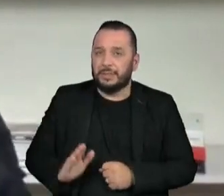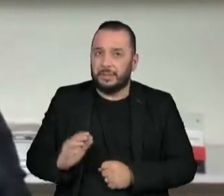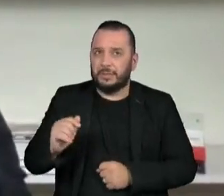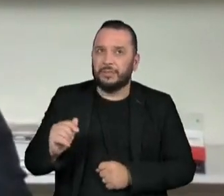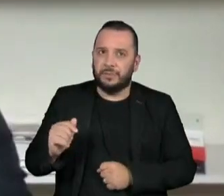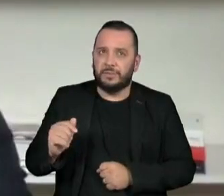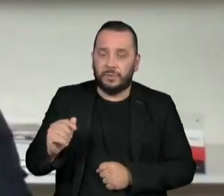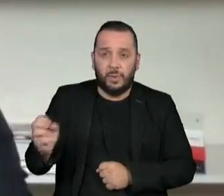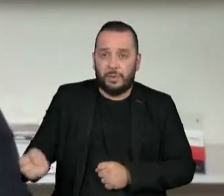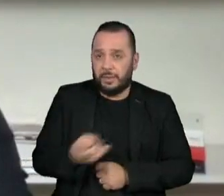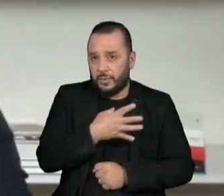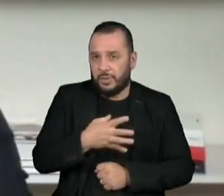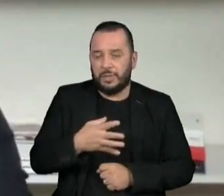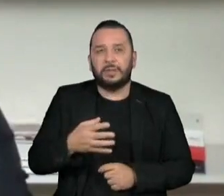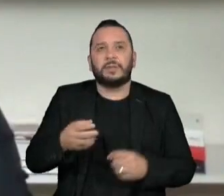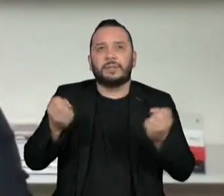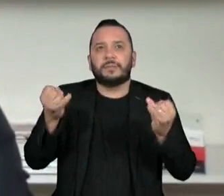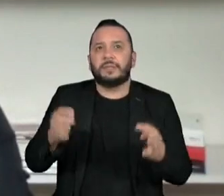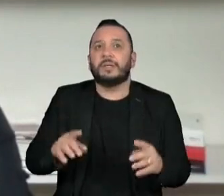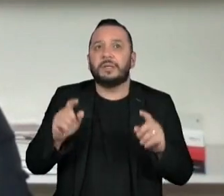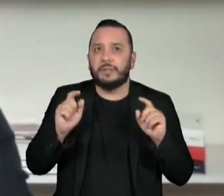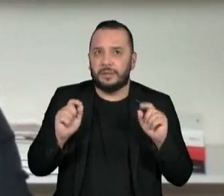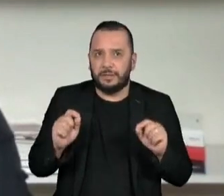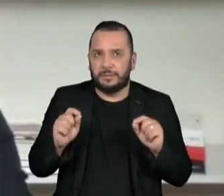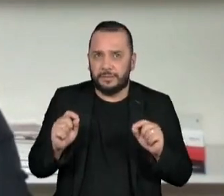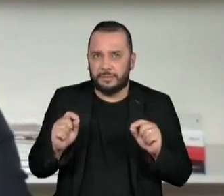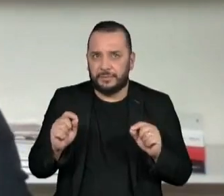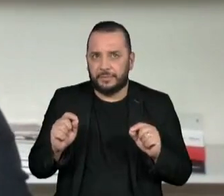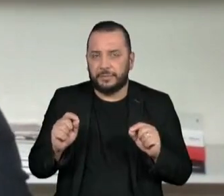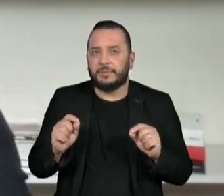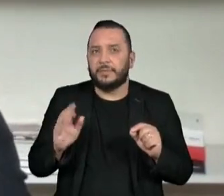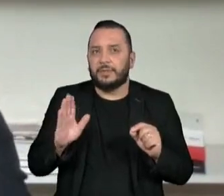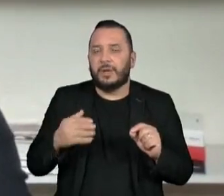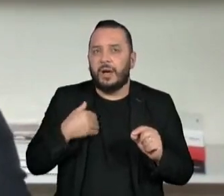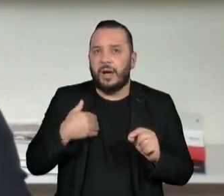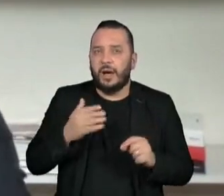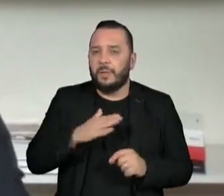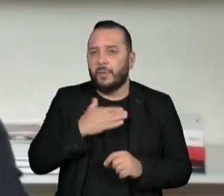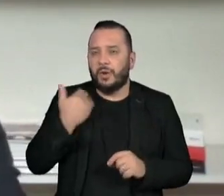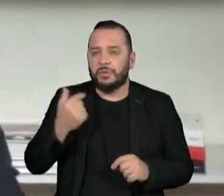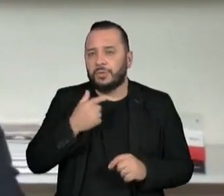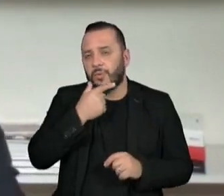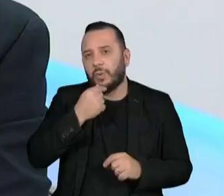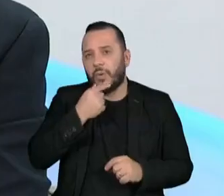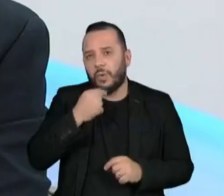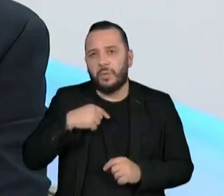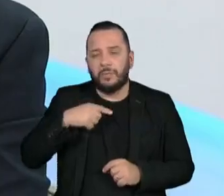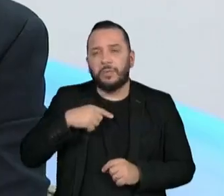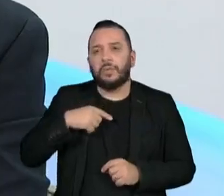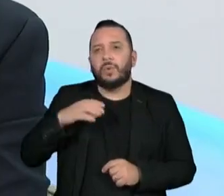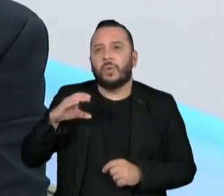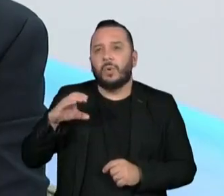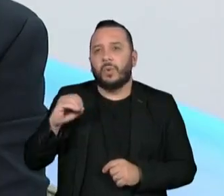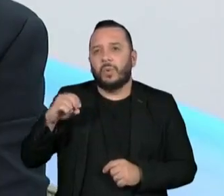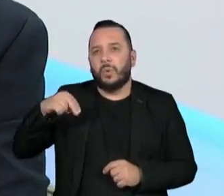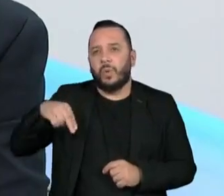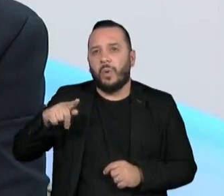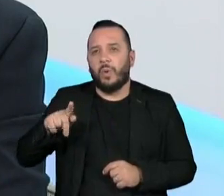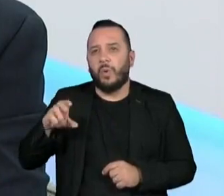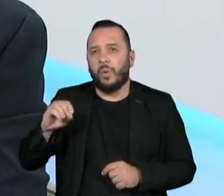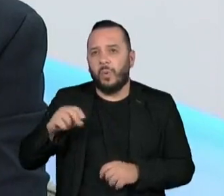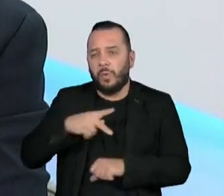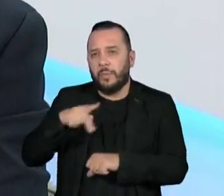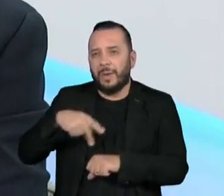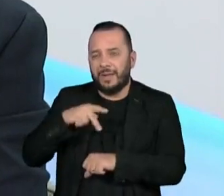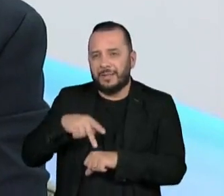3 inclusive falando um pouco sobre o assassinato brutal do Congo Leite múisca que nós assistimos